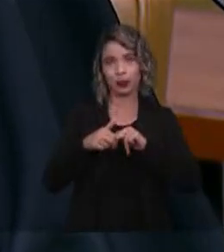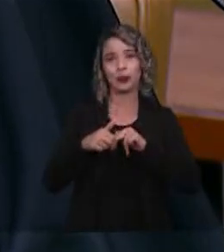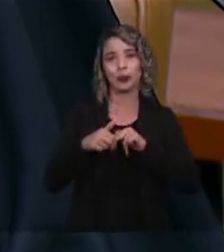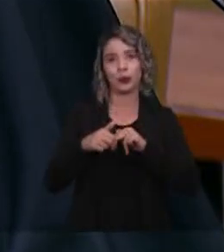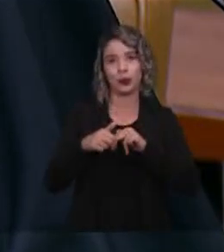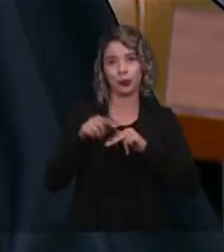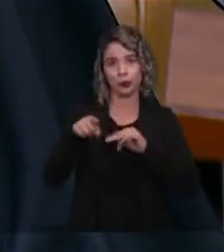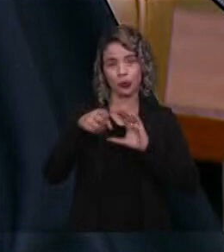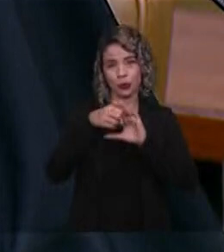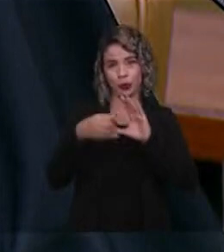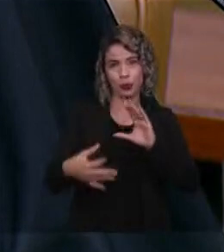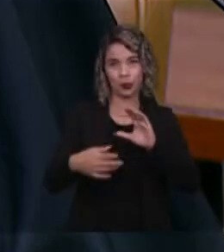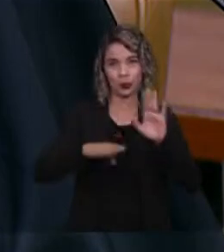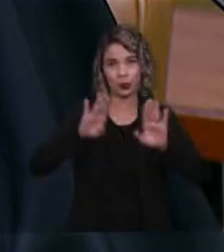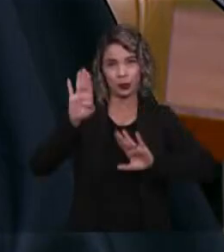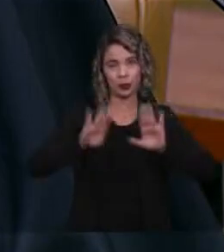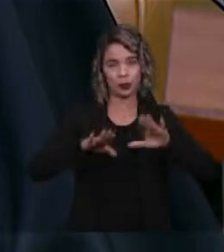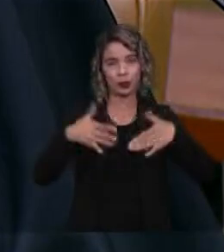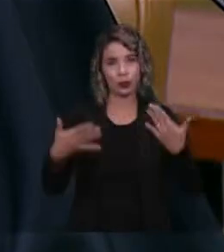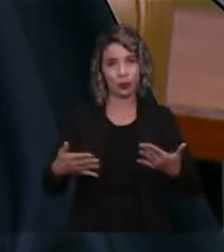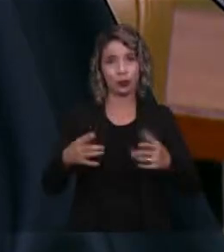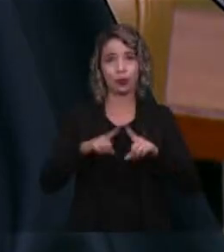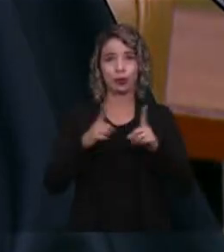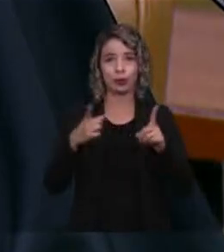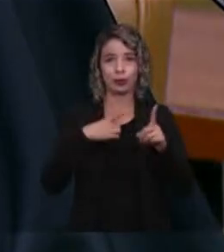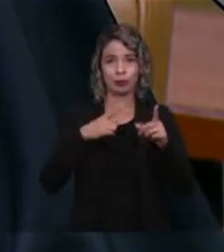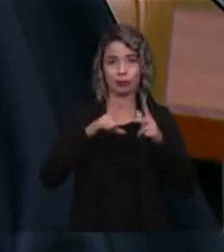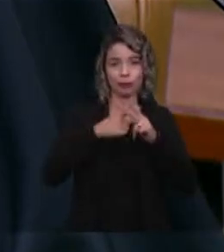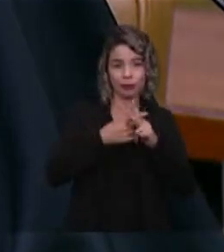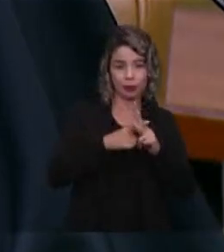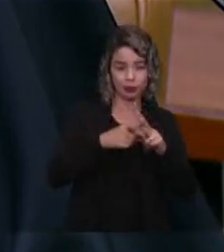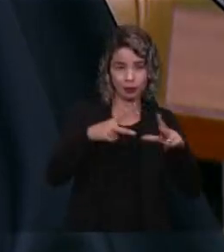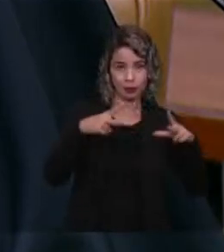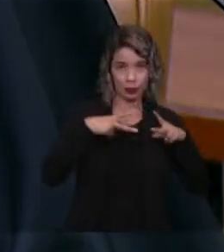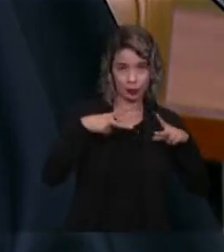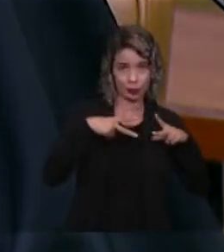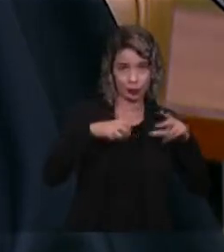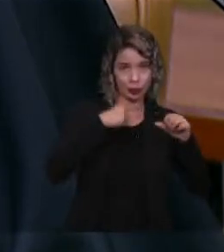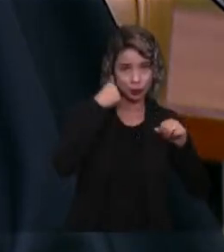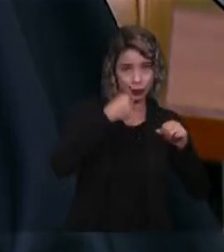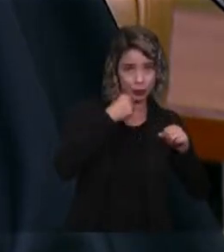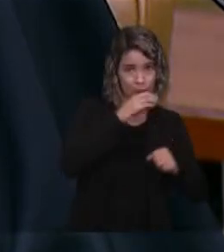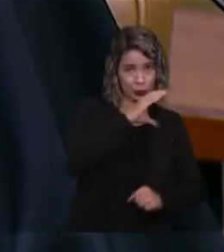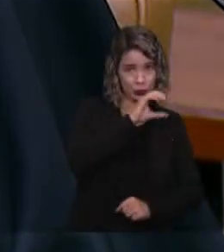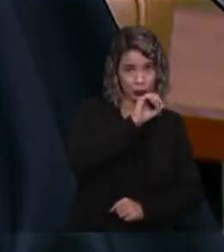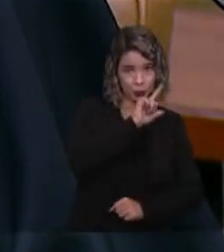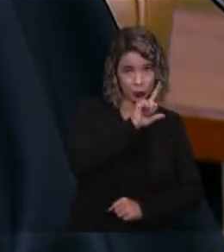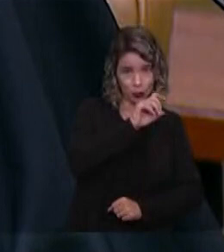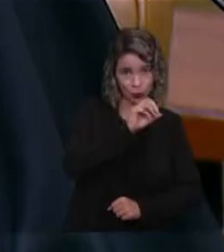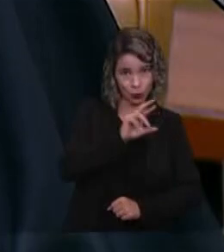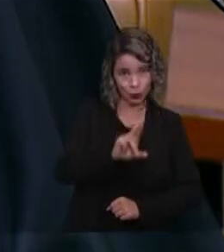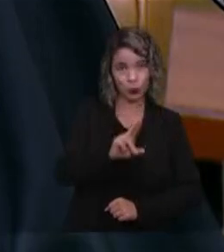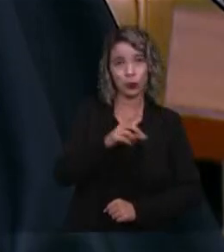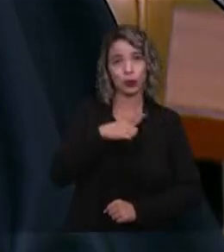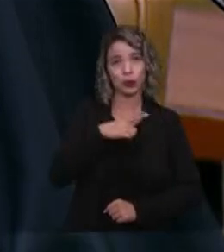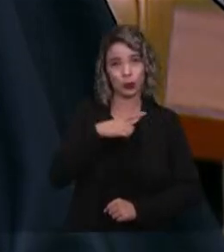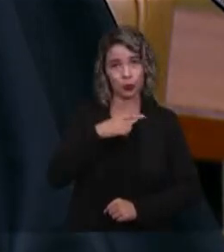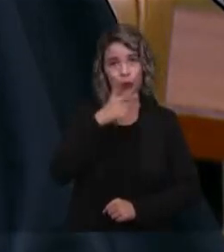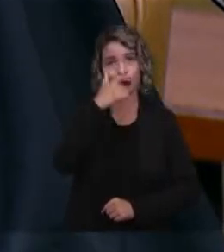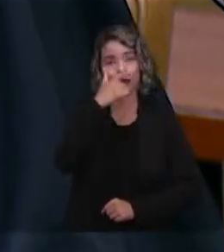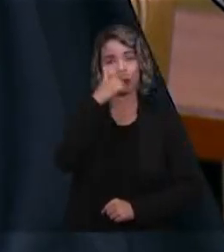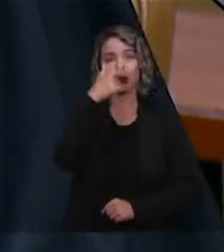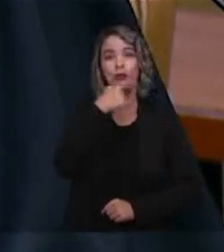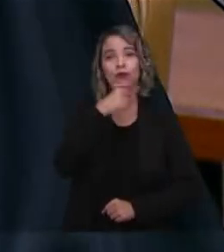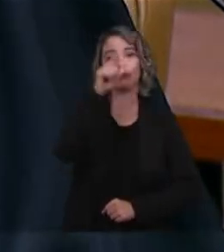certames. Abro aspas, mediante ajuste realizado entre o operador particular do senador Fernando Afonso Collor de Mello, Pedro Paulo Bergamache de